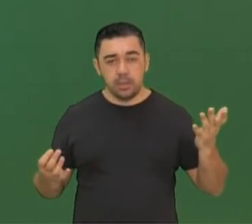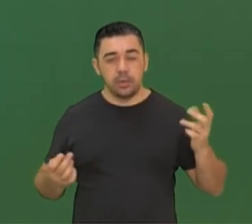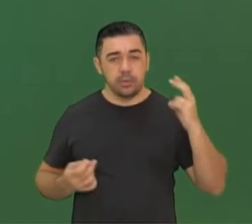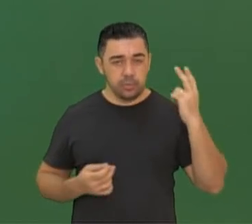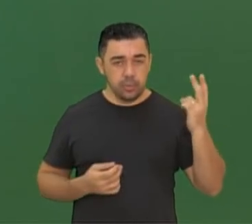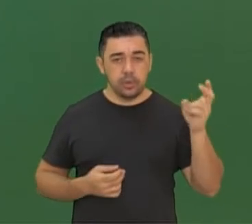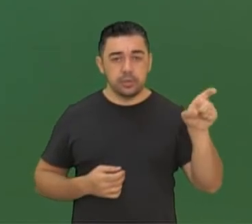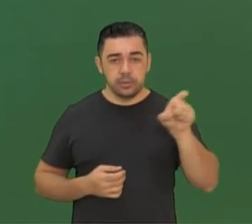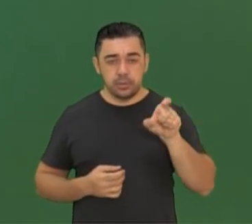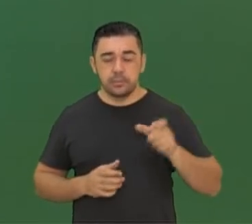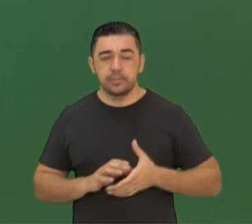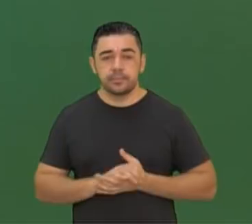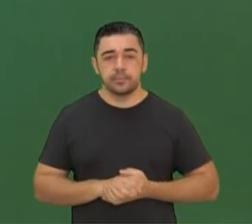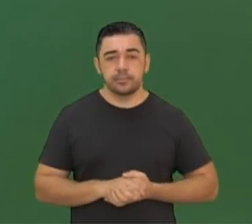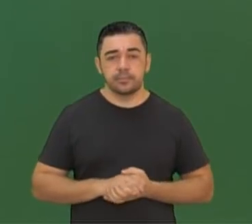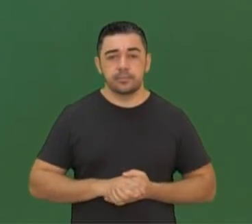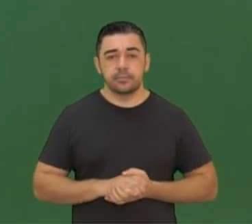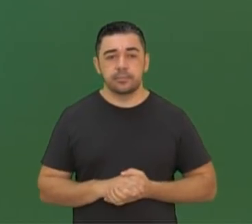2x.